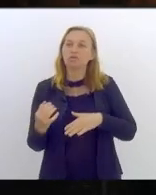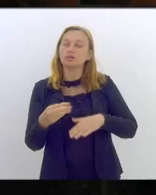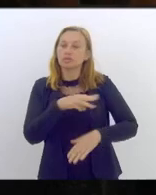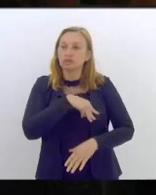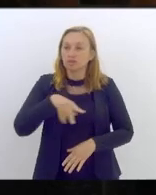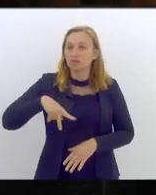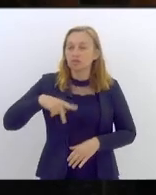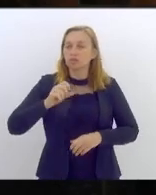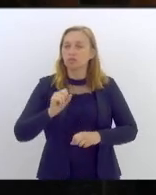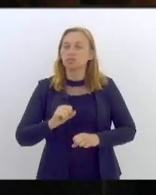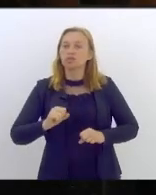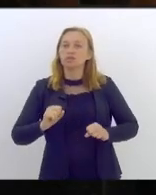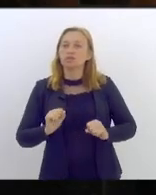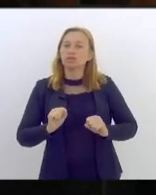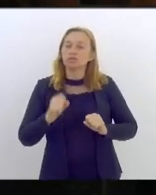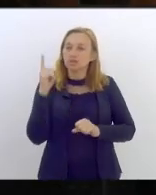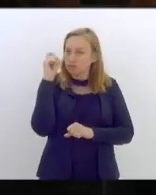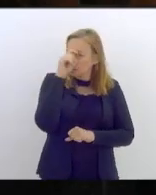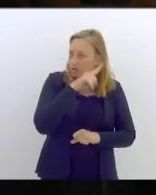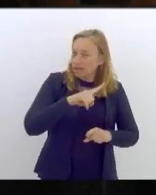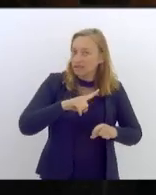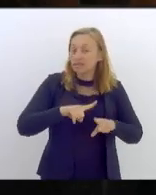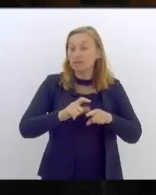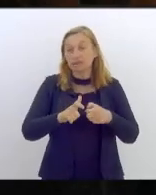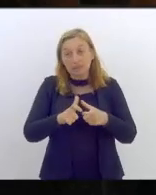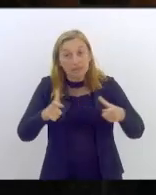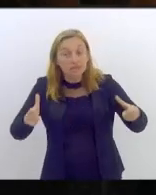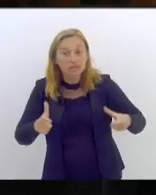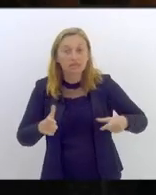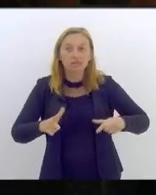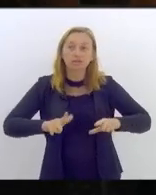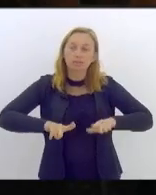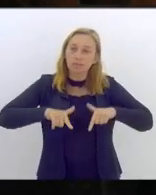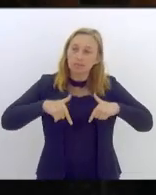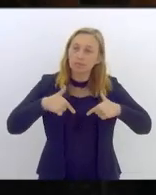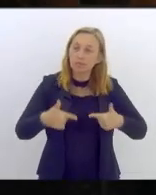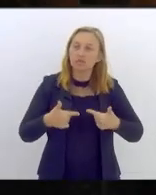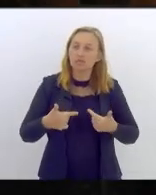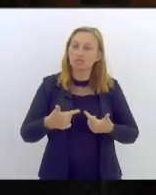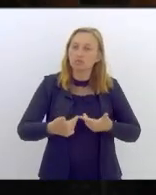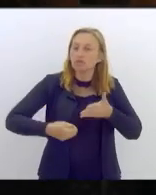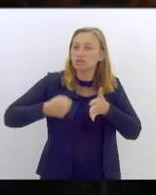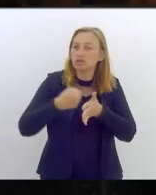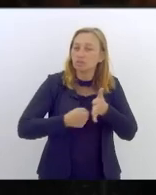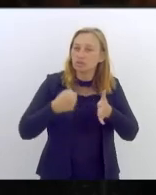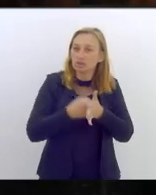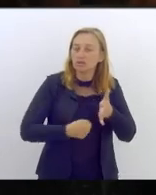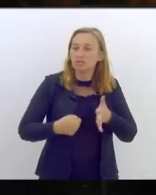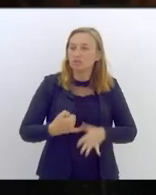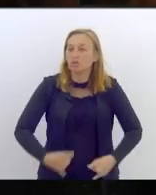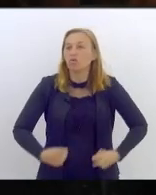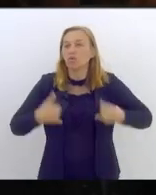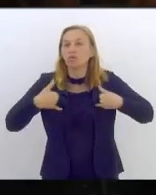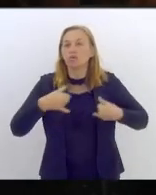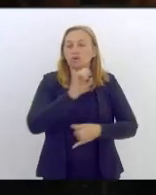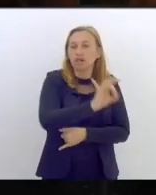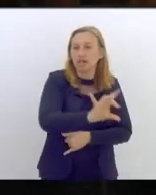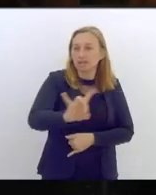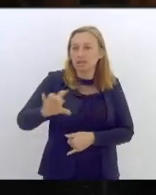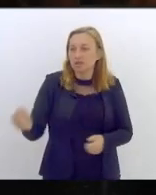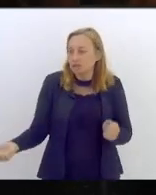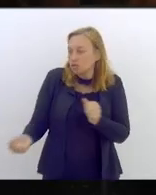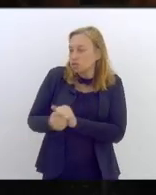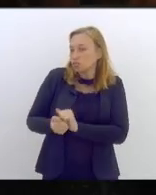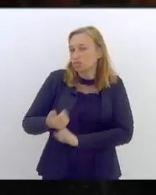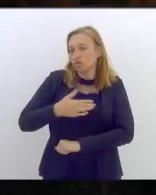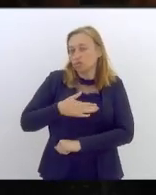com sacrifícios pessoais enormes Tenho muito orgulho de ter cada um de vocês ao